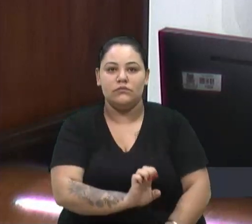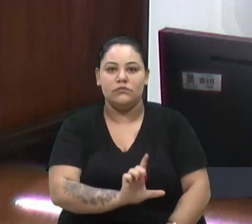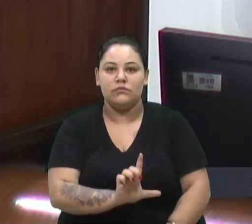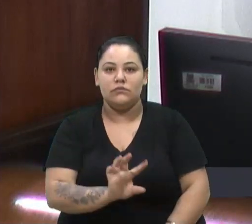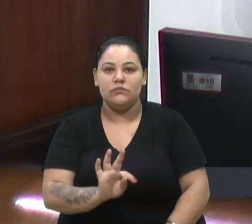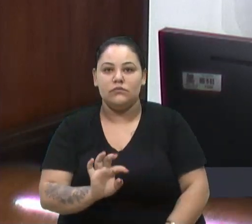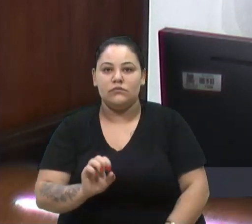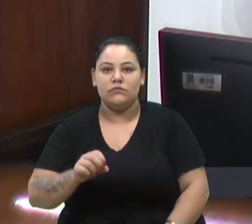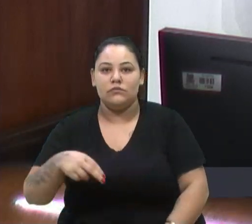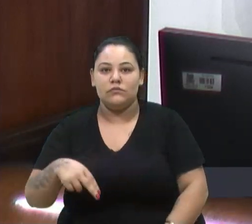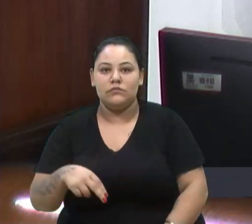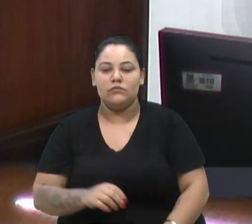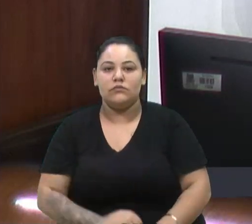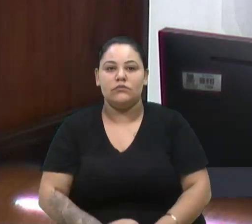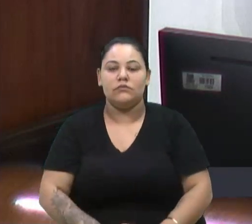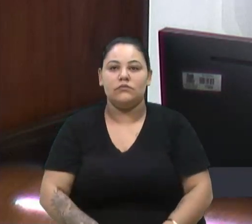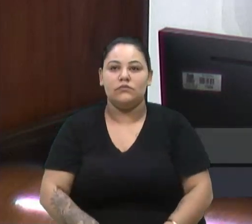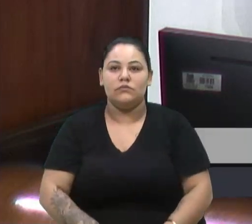scaven